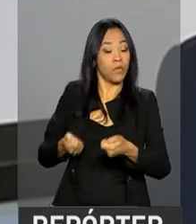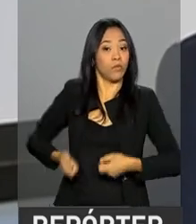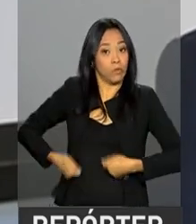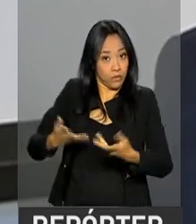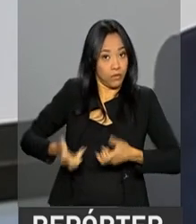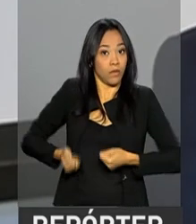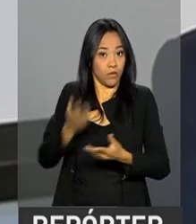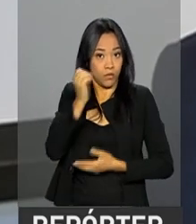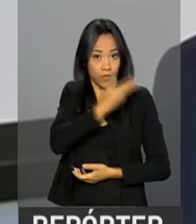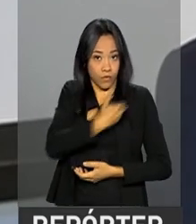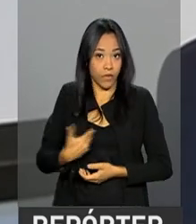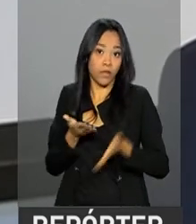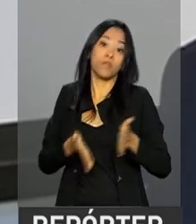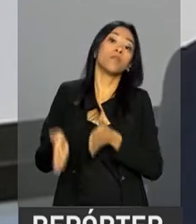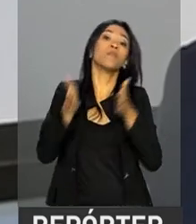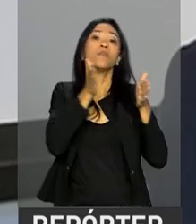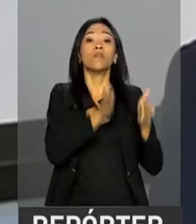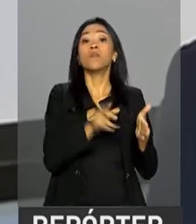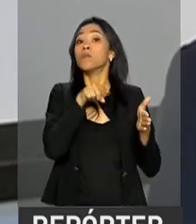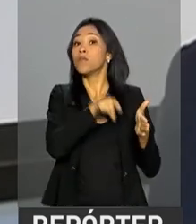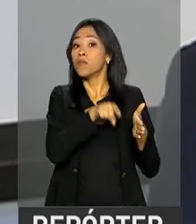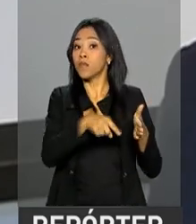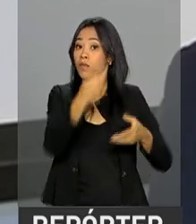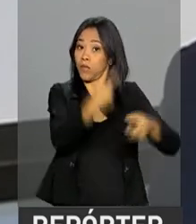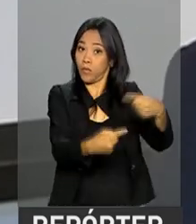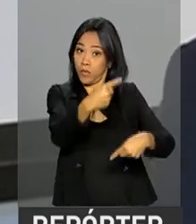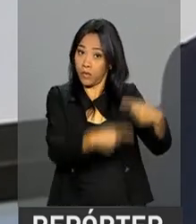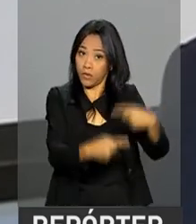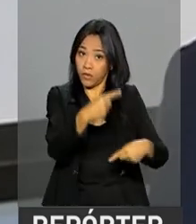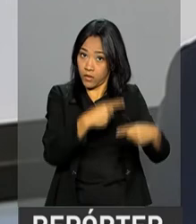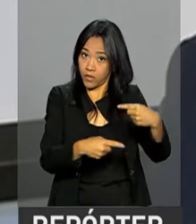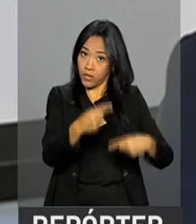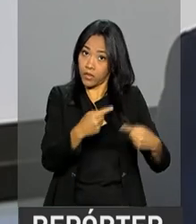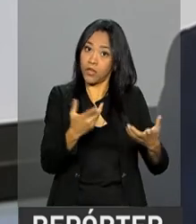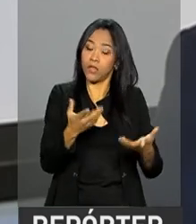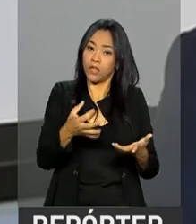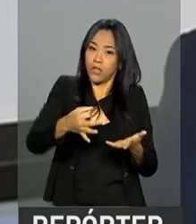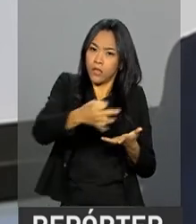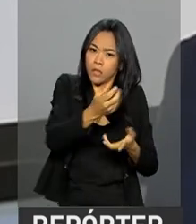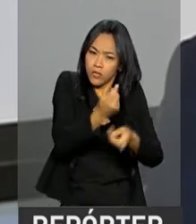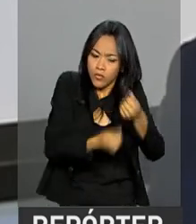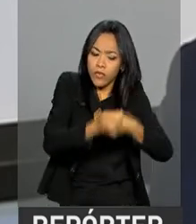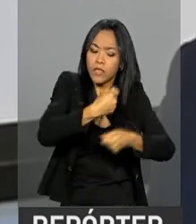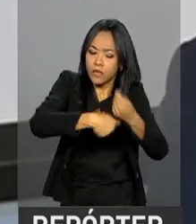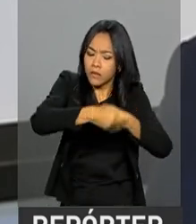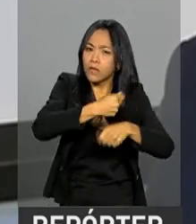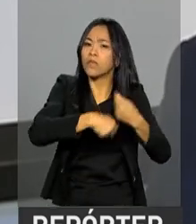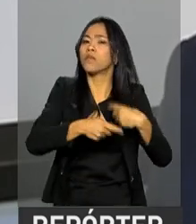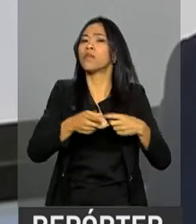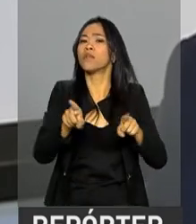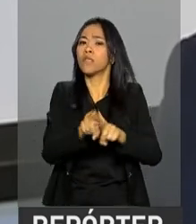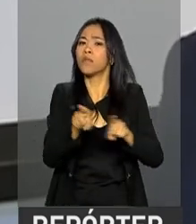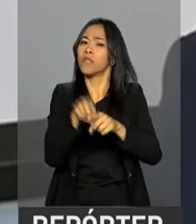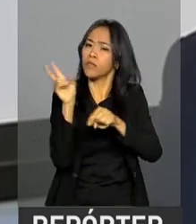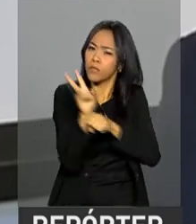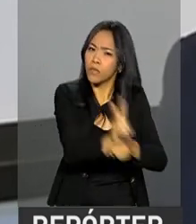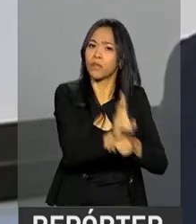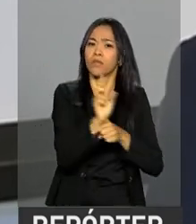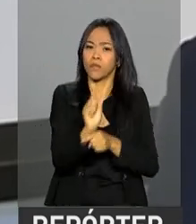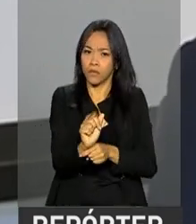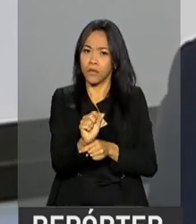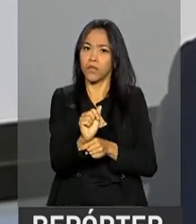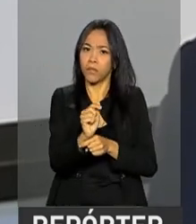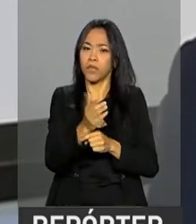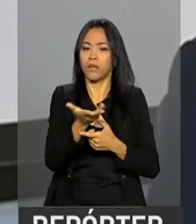e de outro lado uma política monetária e principalmente uma política de crédito mas é